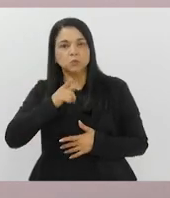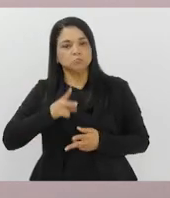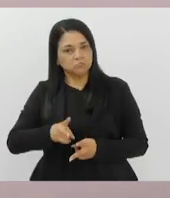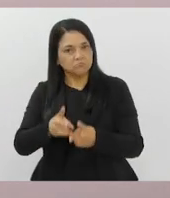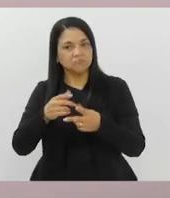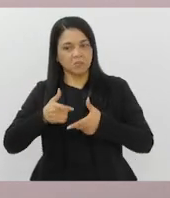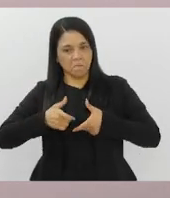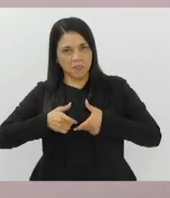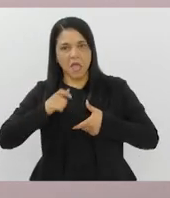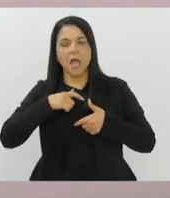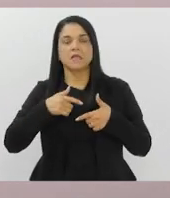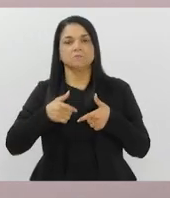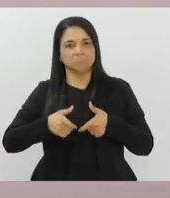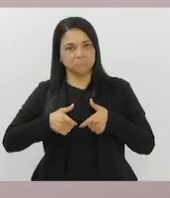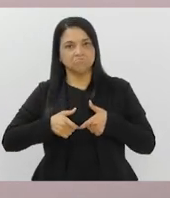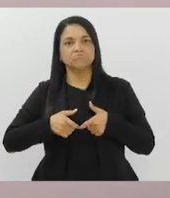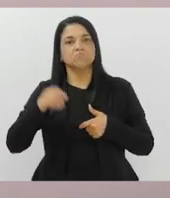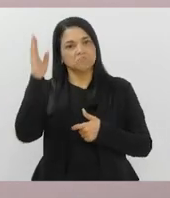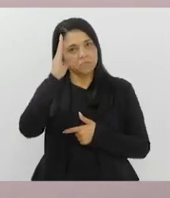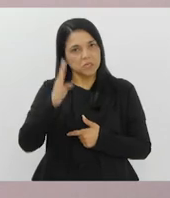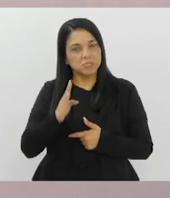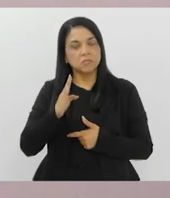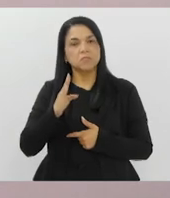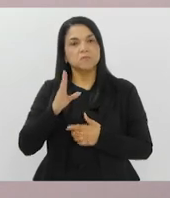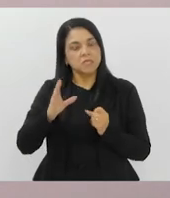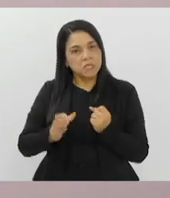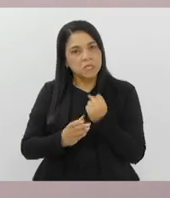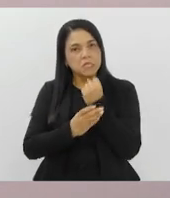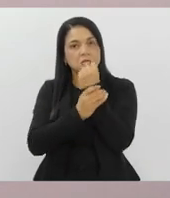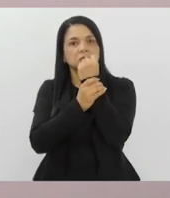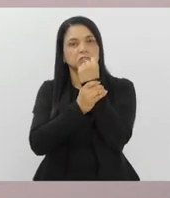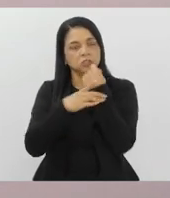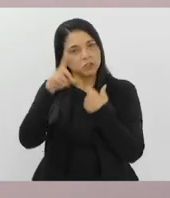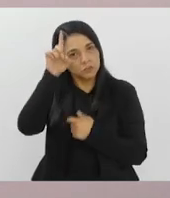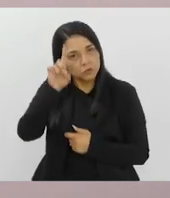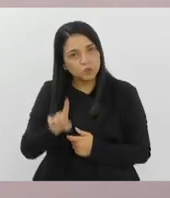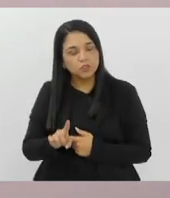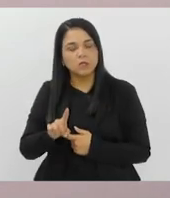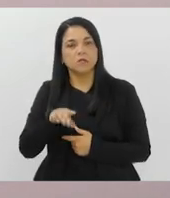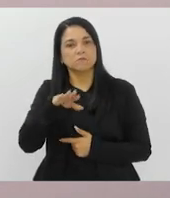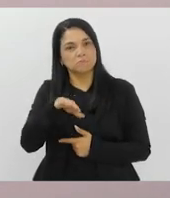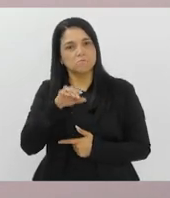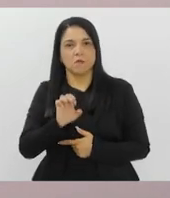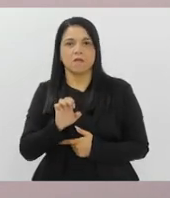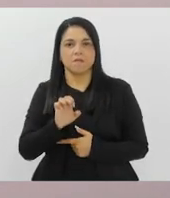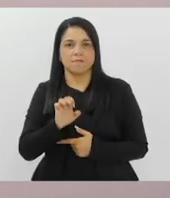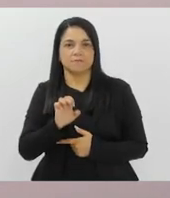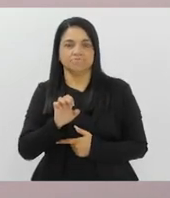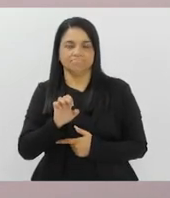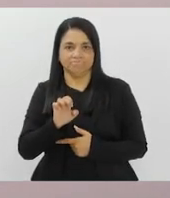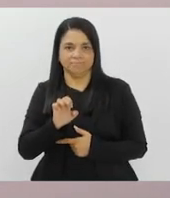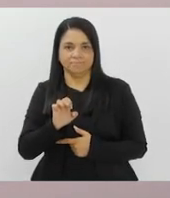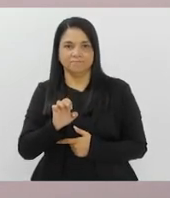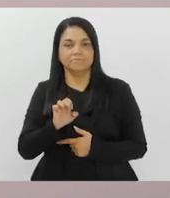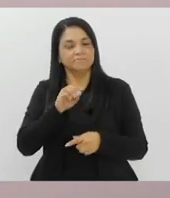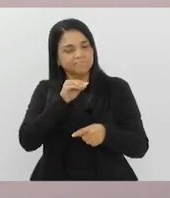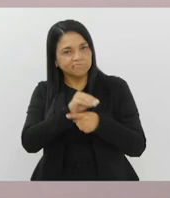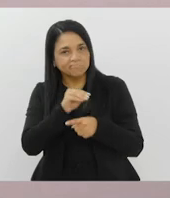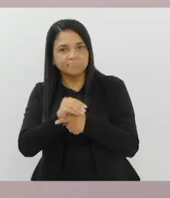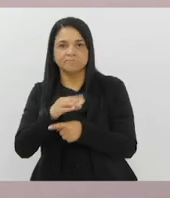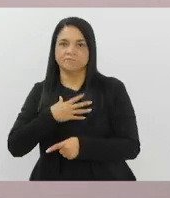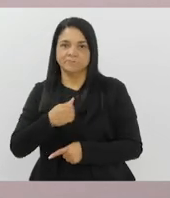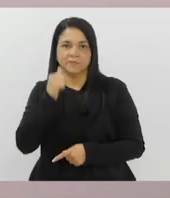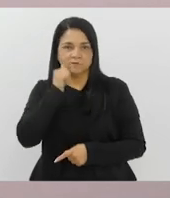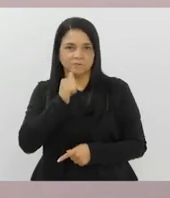e continue tendo garantida o seu direito de ser mãe e o seu direito de criar a